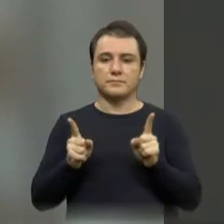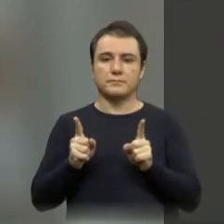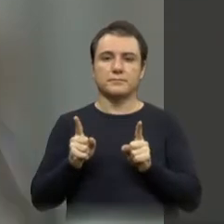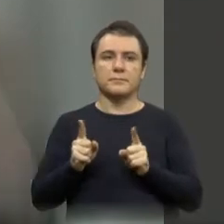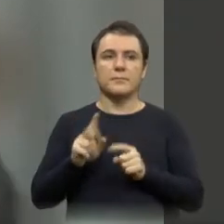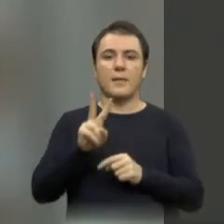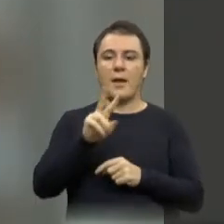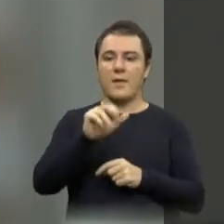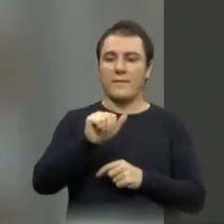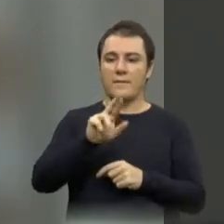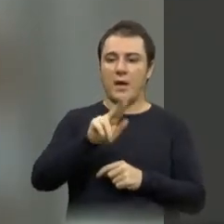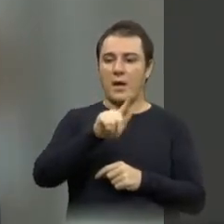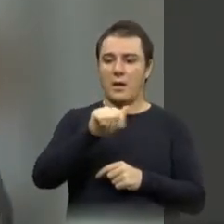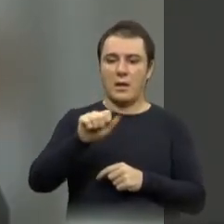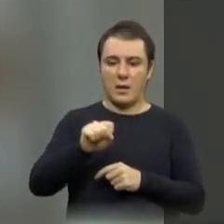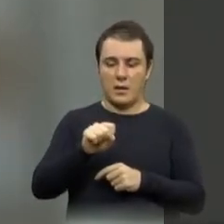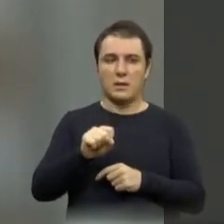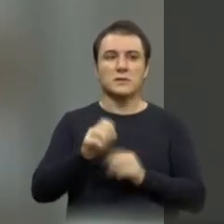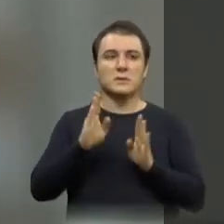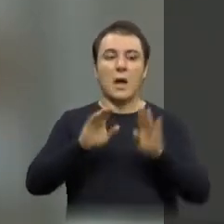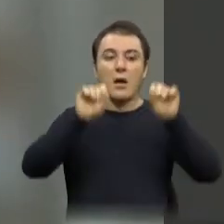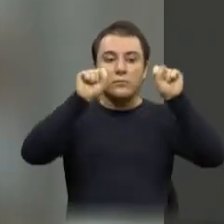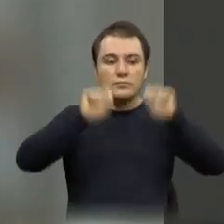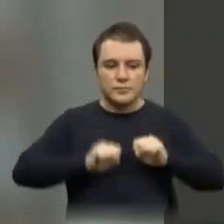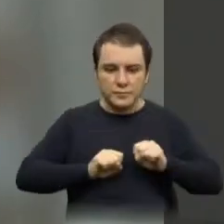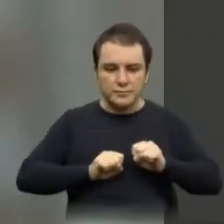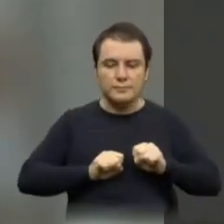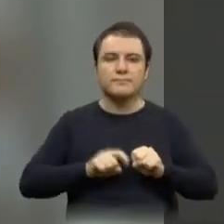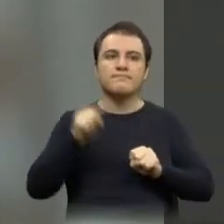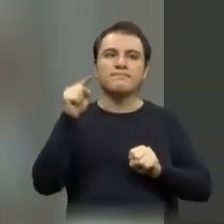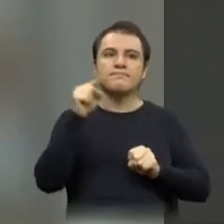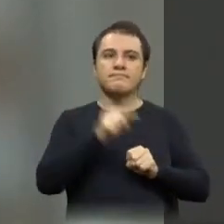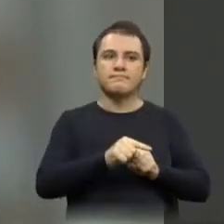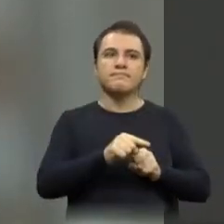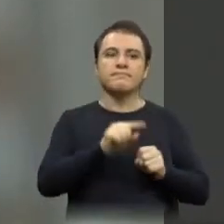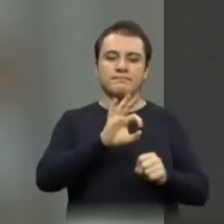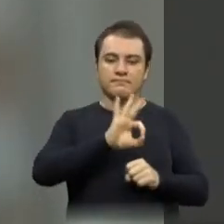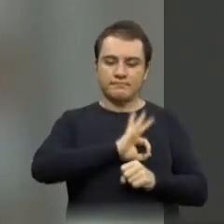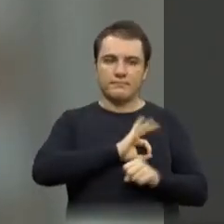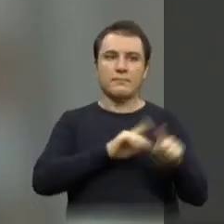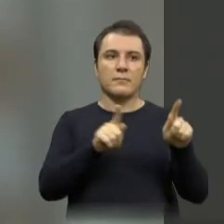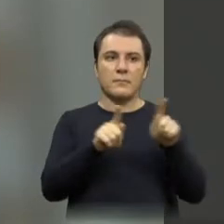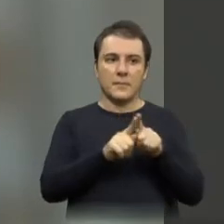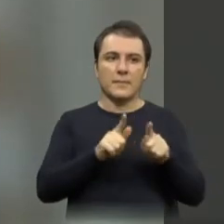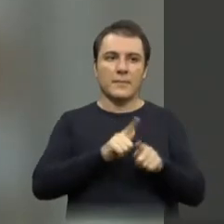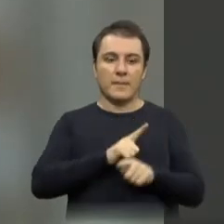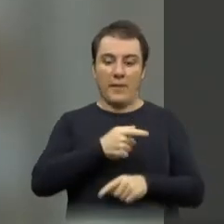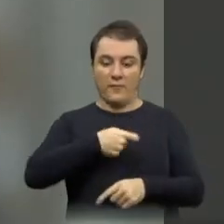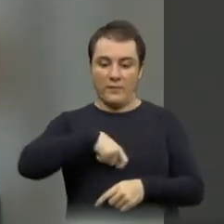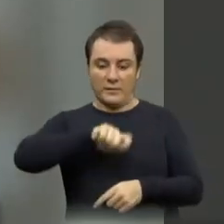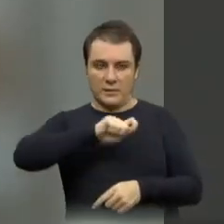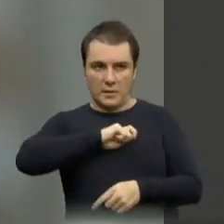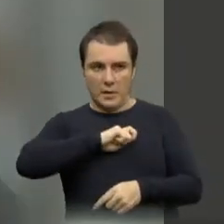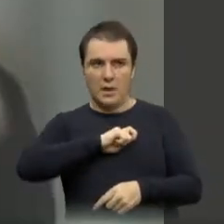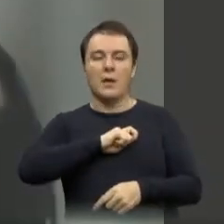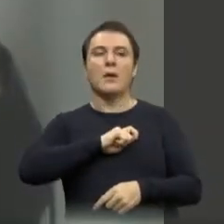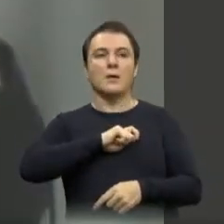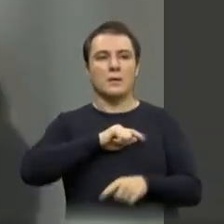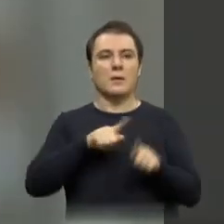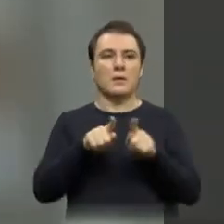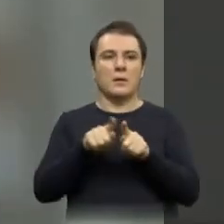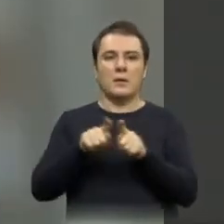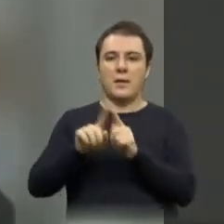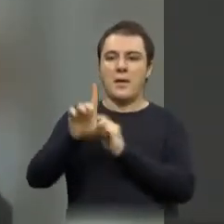Vargas deu o flagrante, levou para o plantão. Lá no plantão também compareceu o fiscal do bem-estar